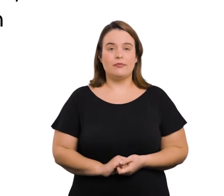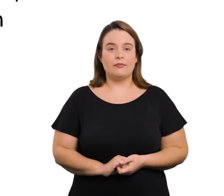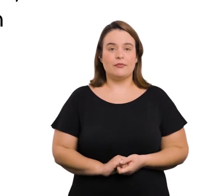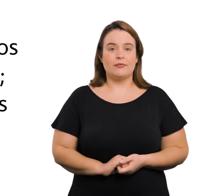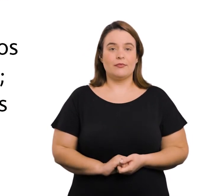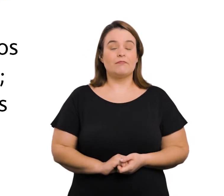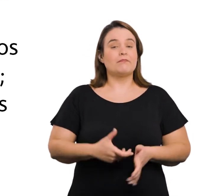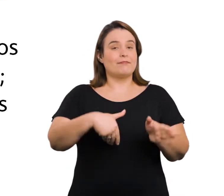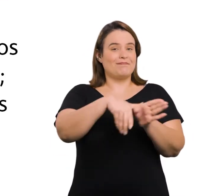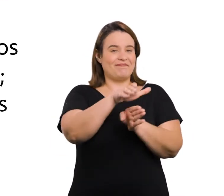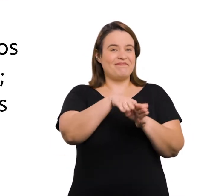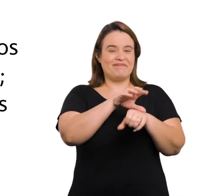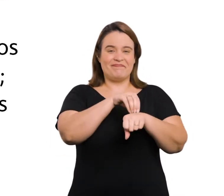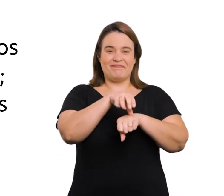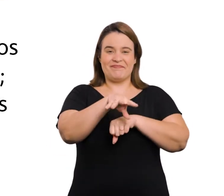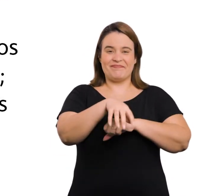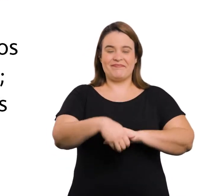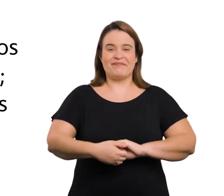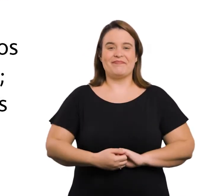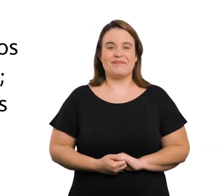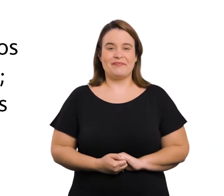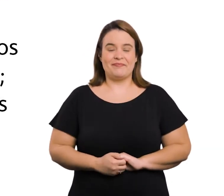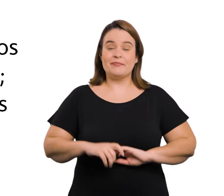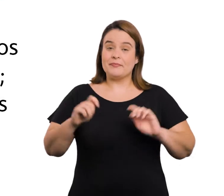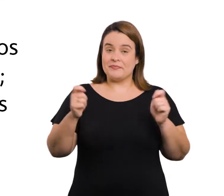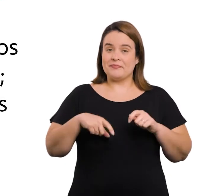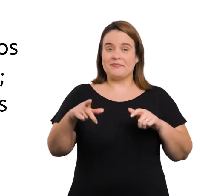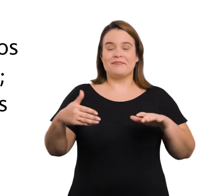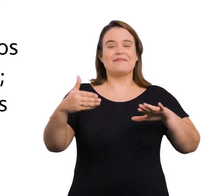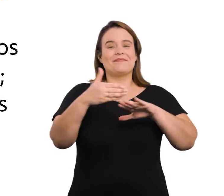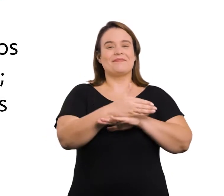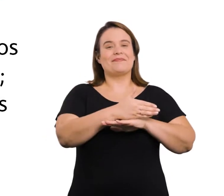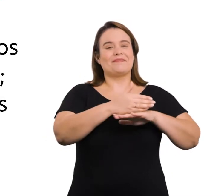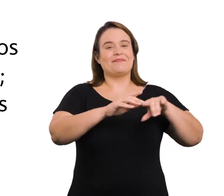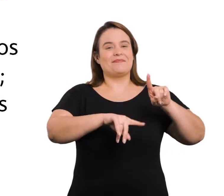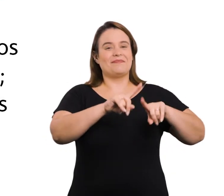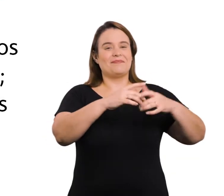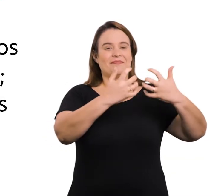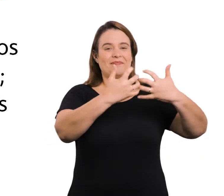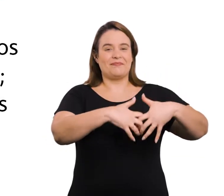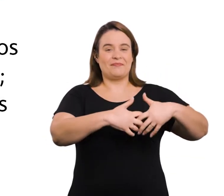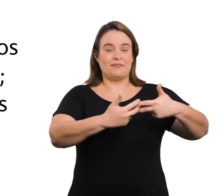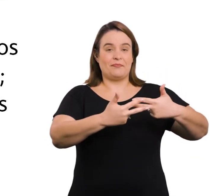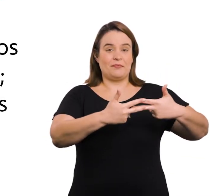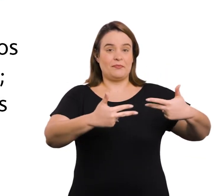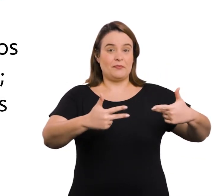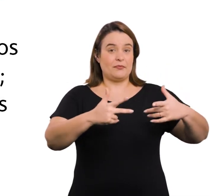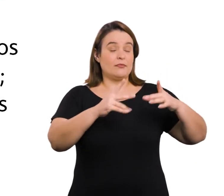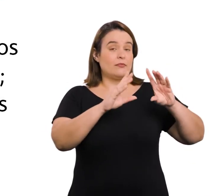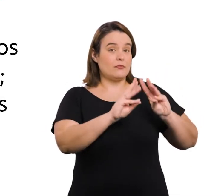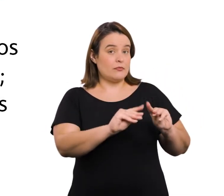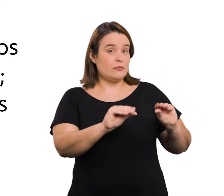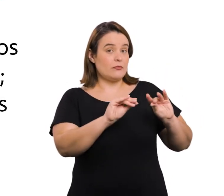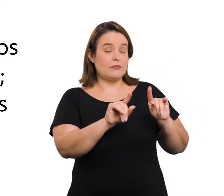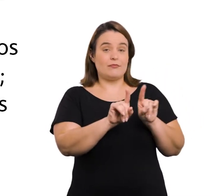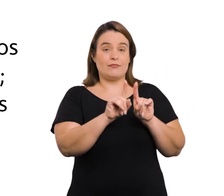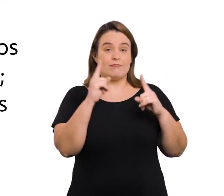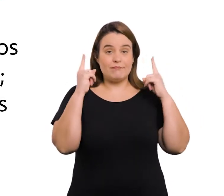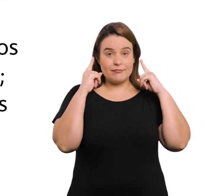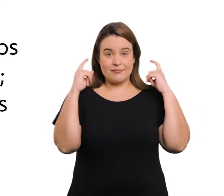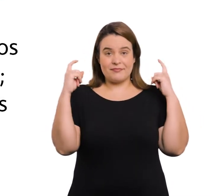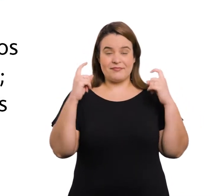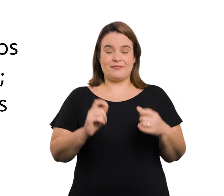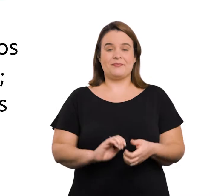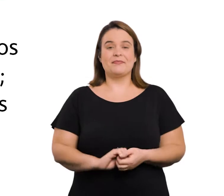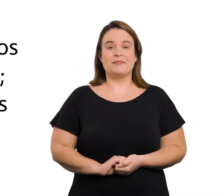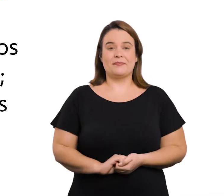realidade. Considerações e recomendações. Permitir acesso a equipamentos e recursos por meio tátil